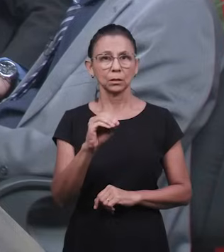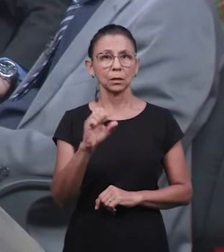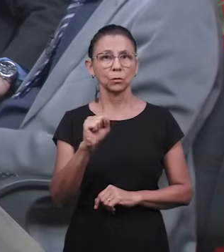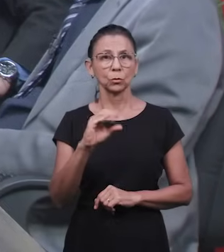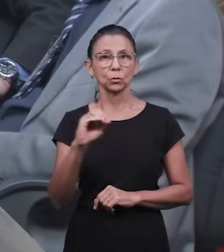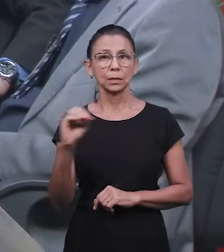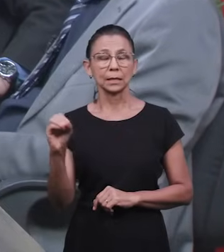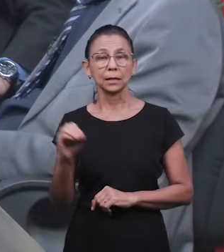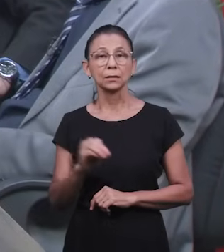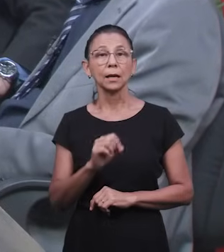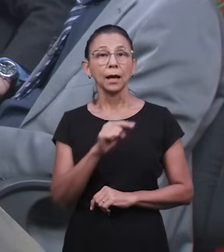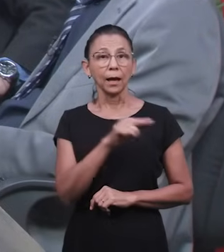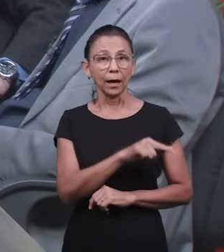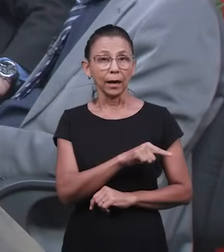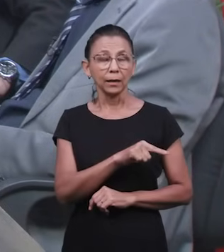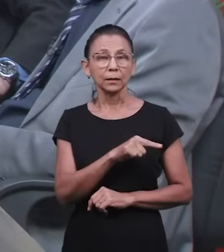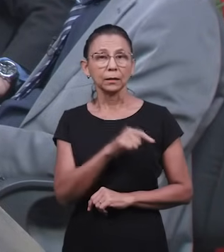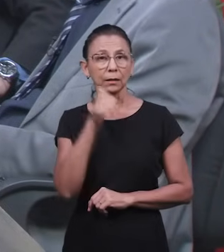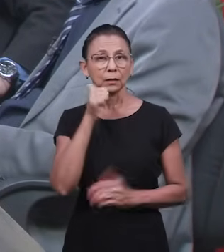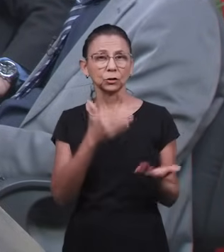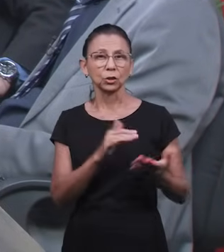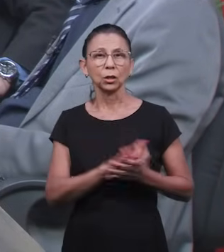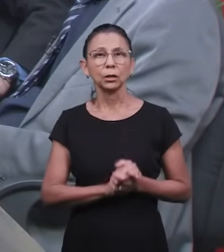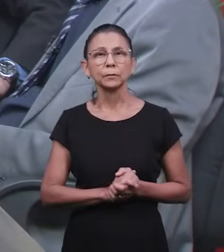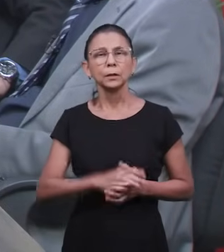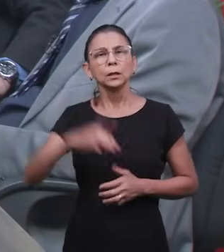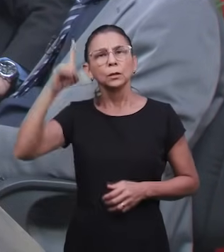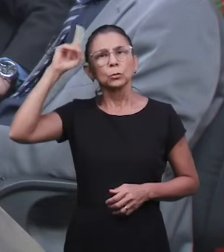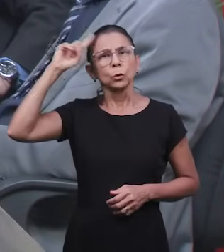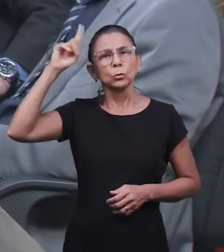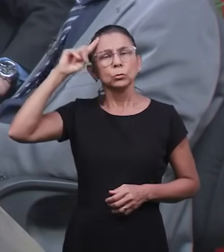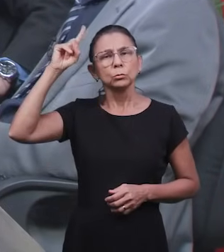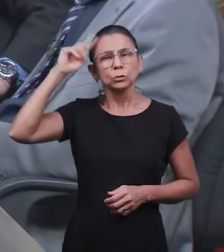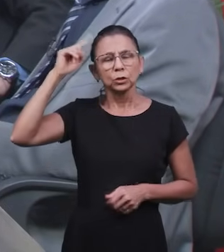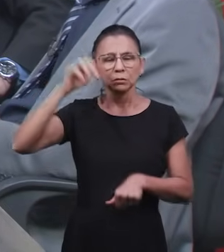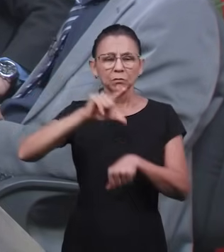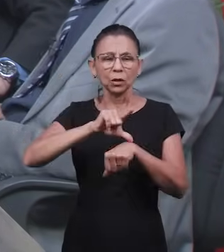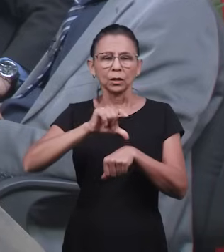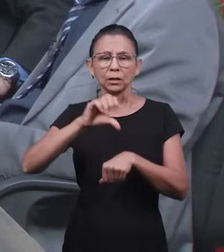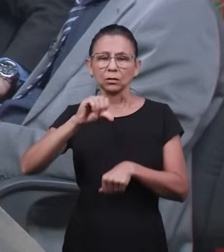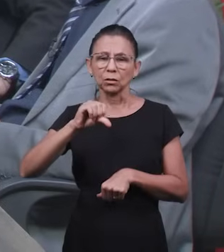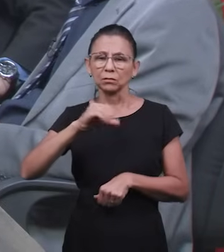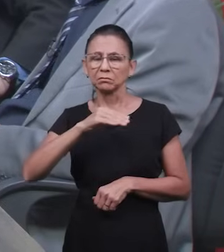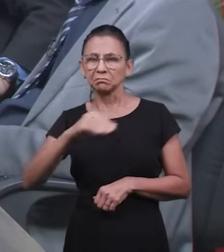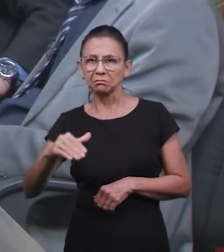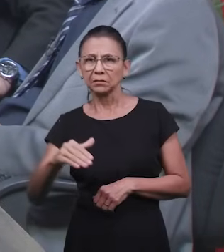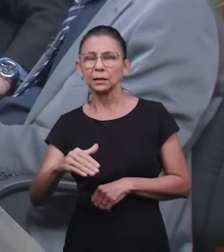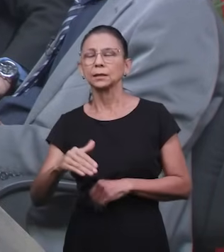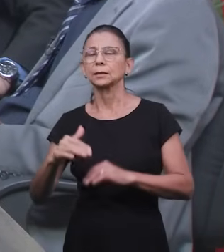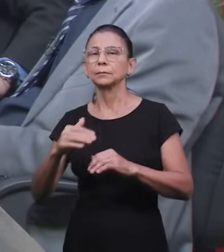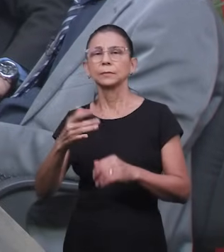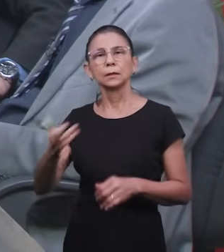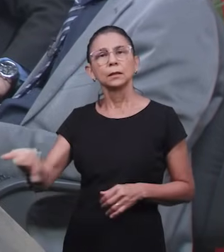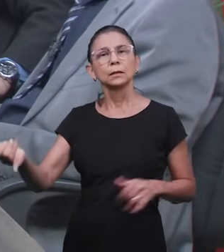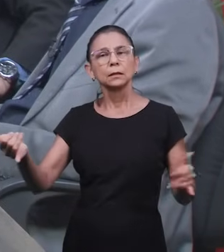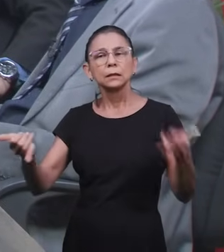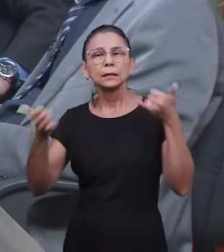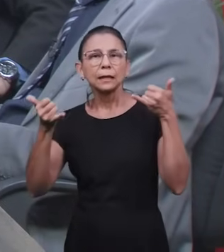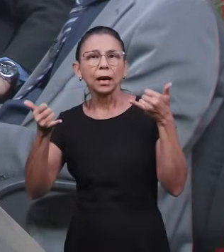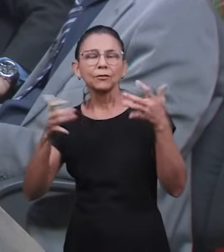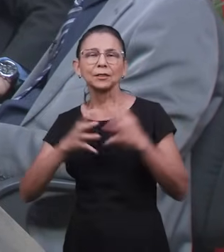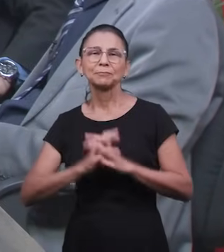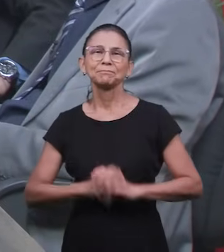todo dia, mais ou menos no horário 9 horas, 9h30, ela ligava. Muito maravilhoso